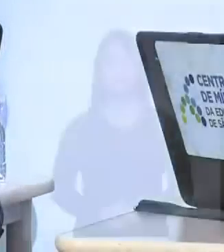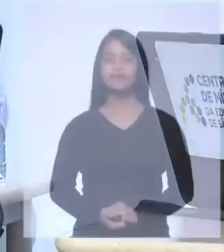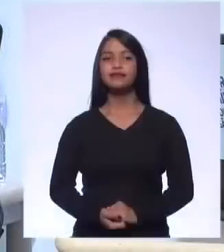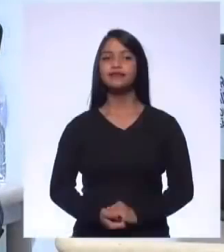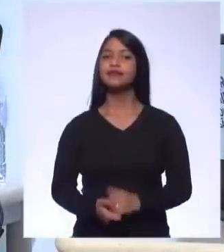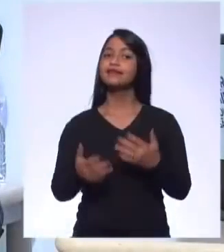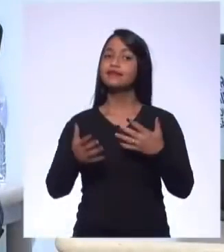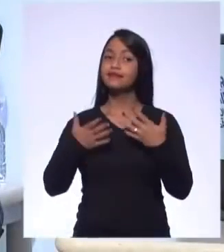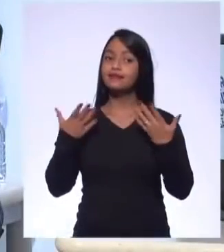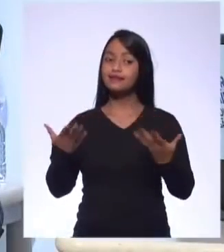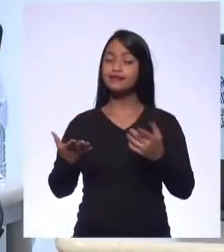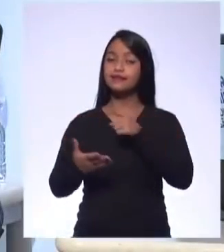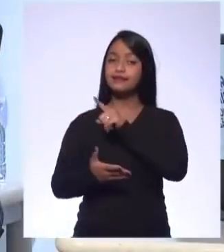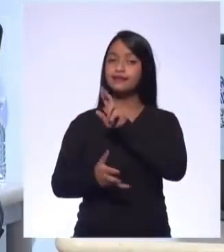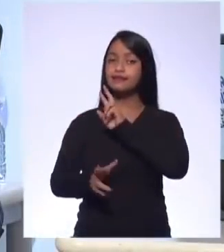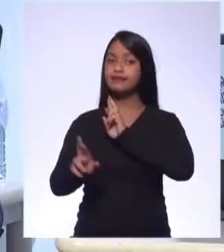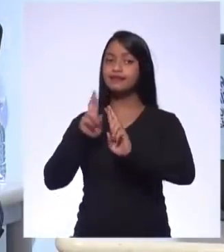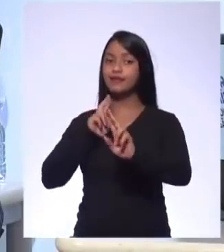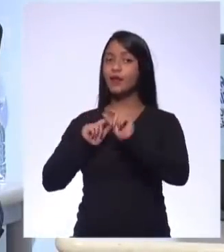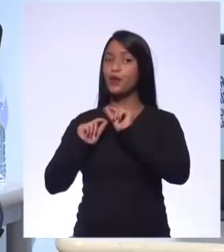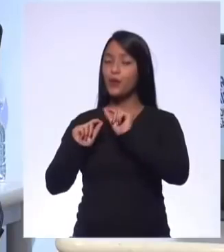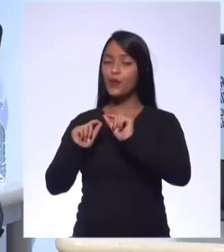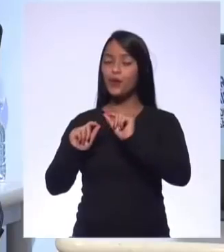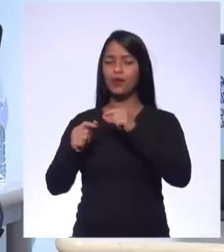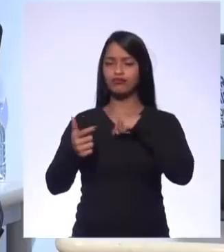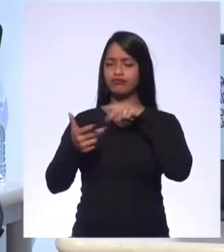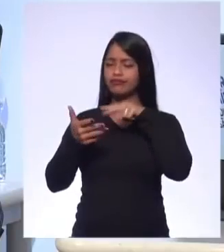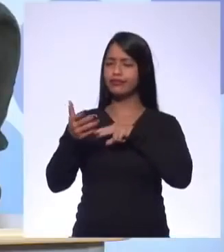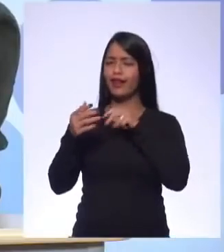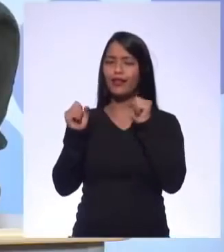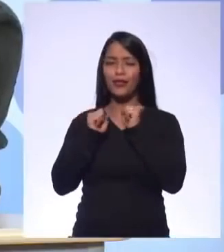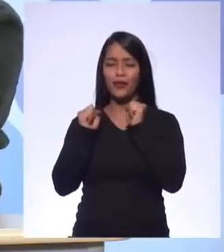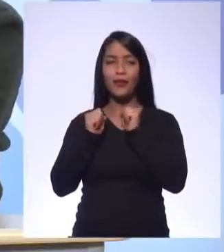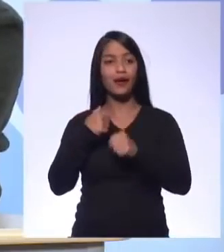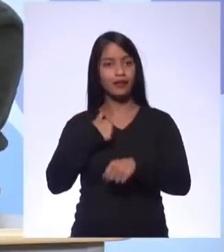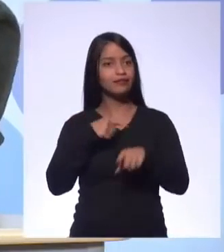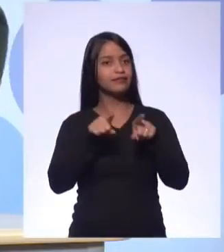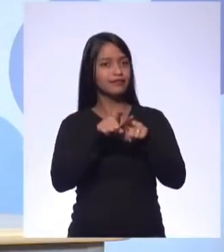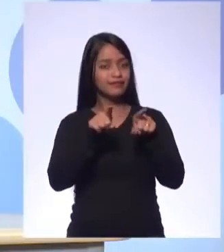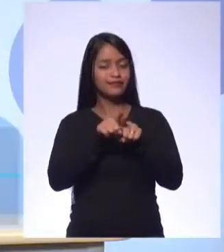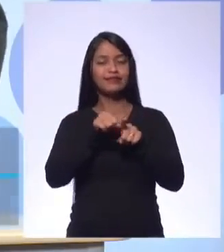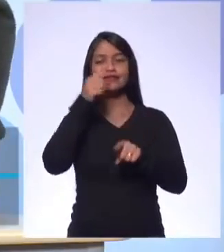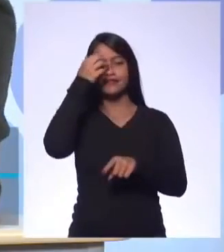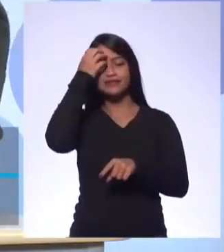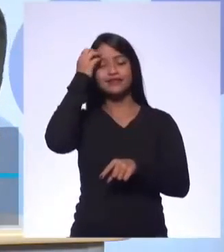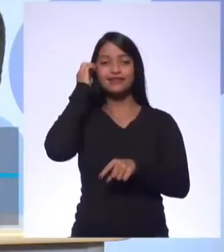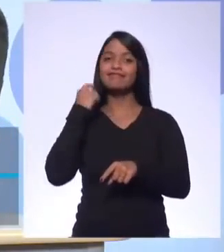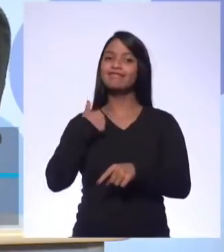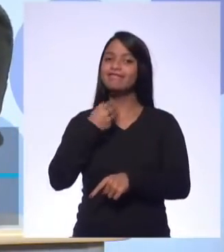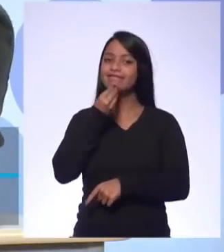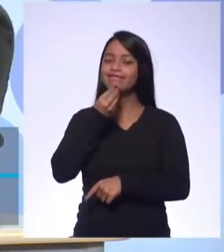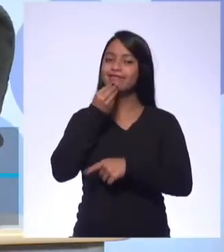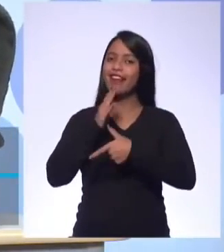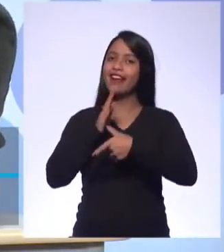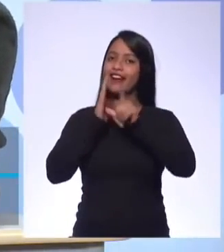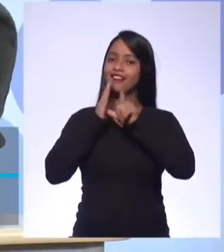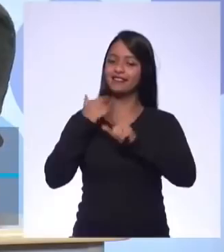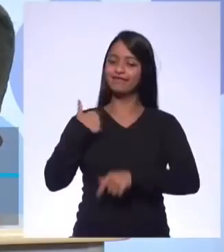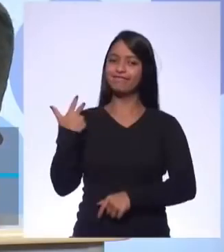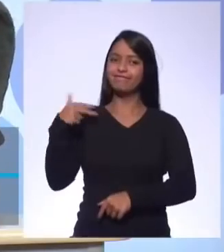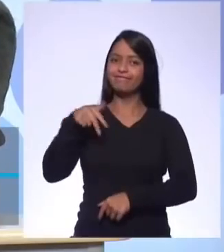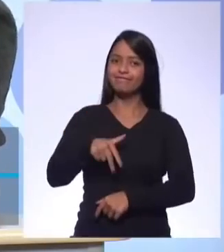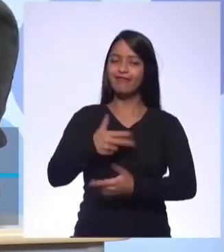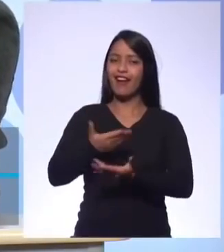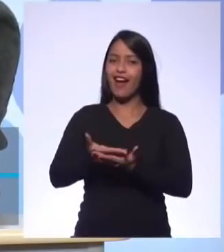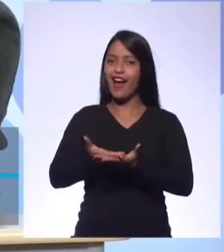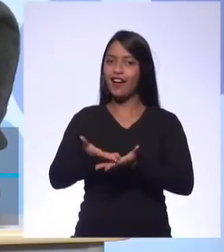E aí, Jonas, o que eles estão colocando? Eu tô adorando as respostas. Nossa, eu também. Olha, eu devia ter vindo para essa aula antes. Eu achei